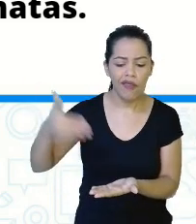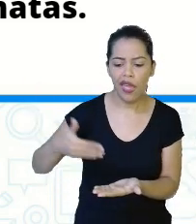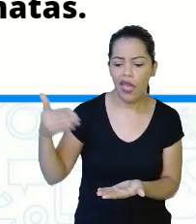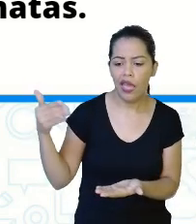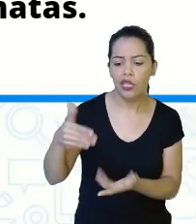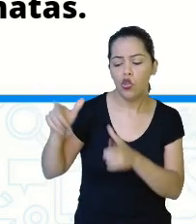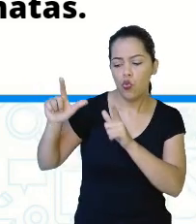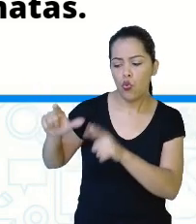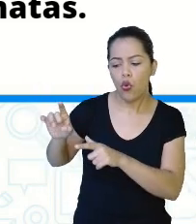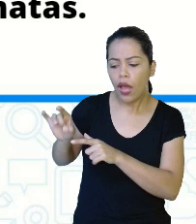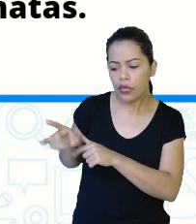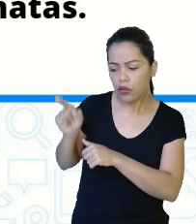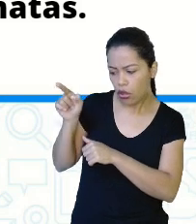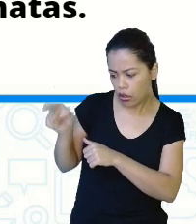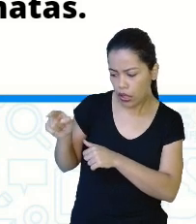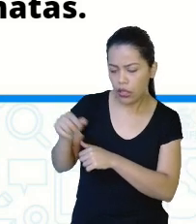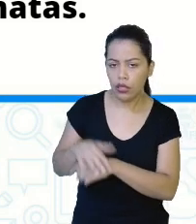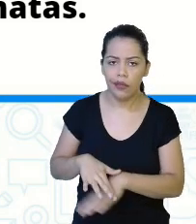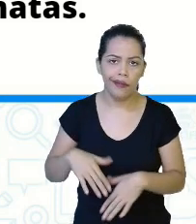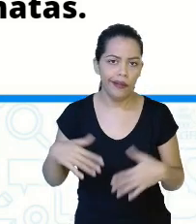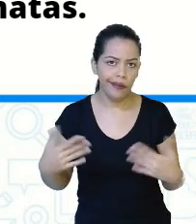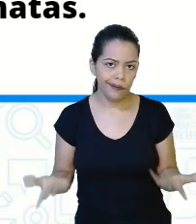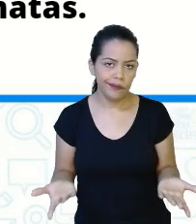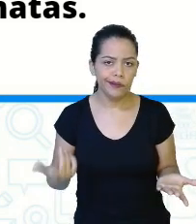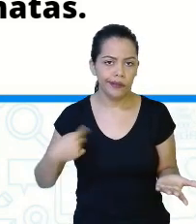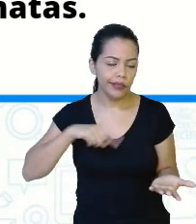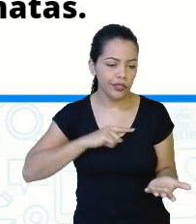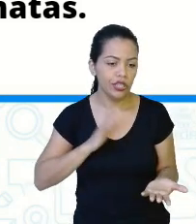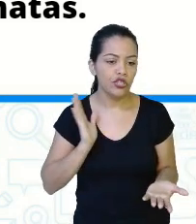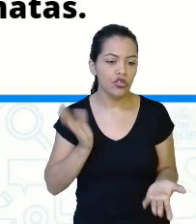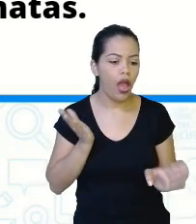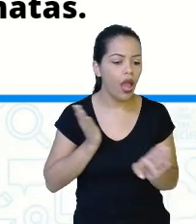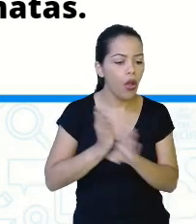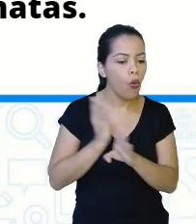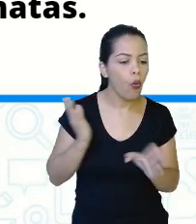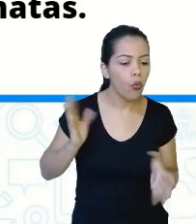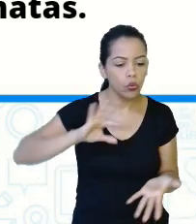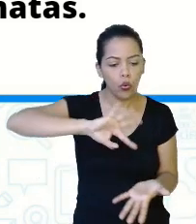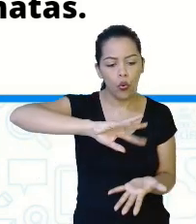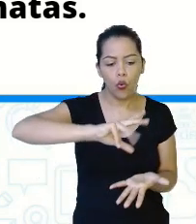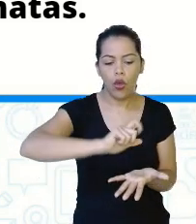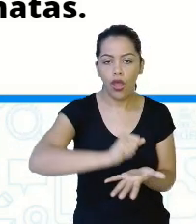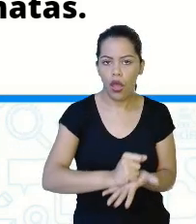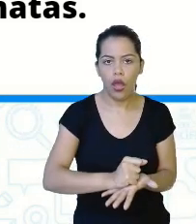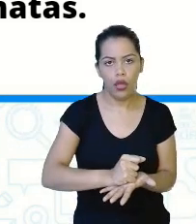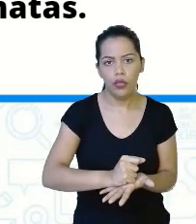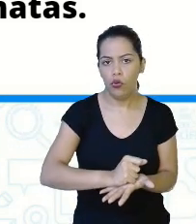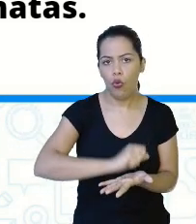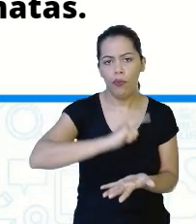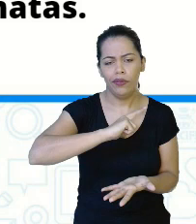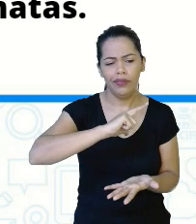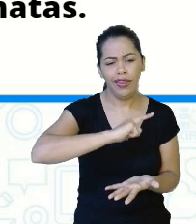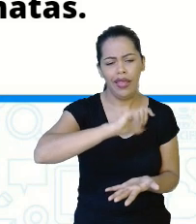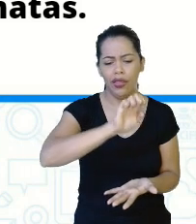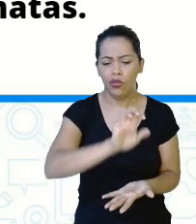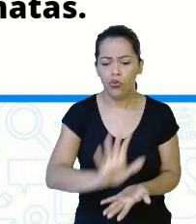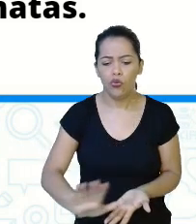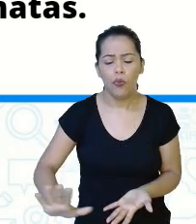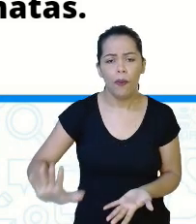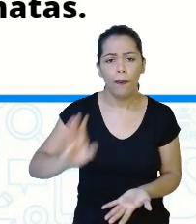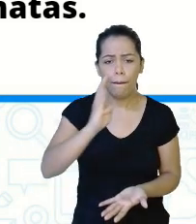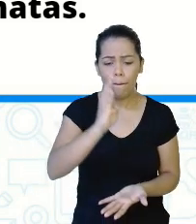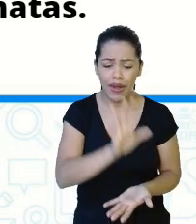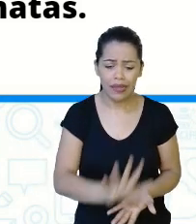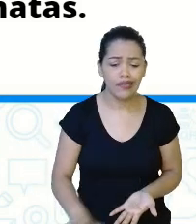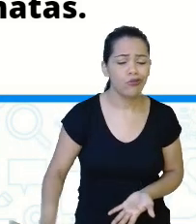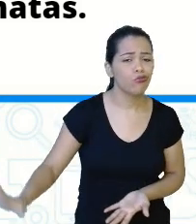encontramos comunidades quilombolas em praticamente todo o Brasil, não é? E a origem comum